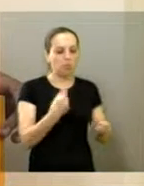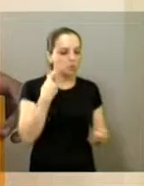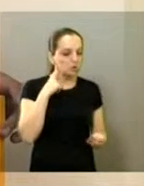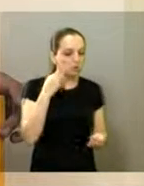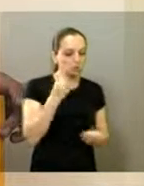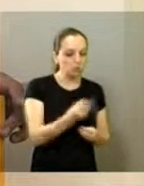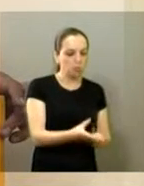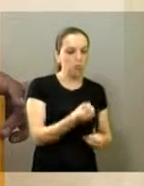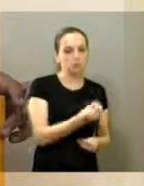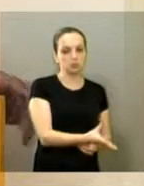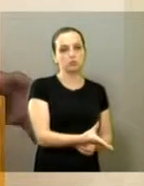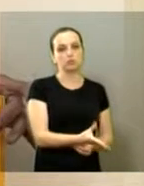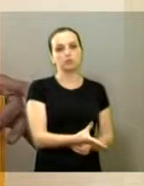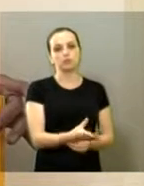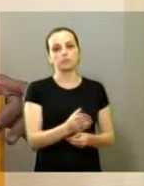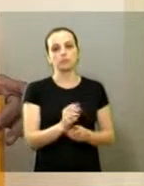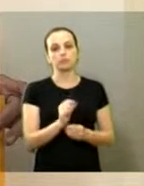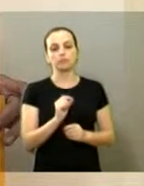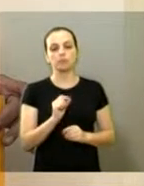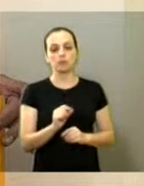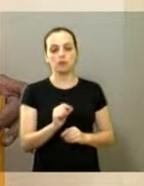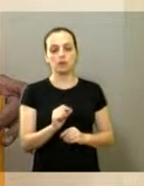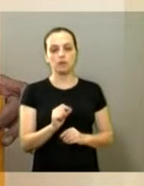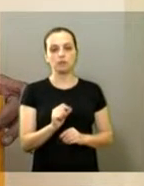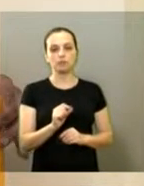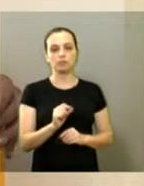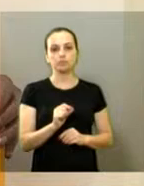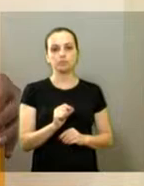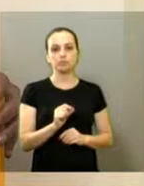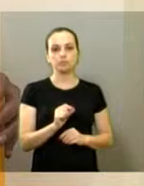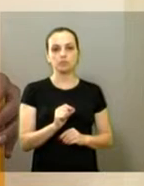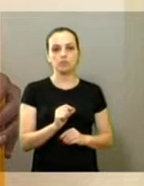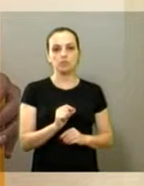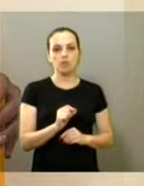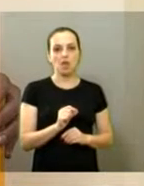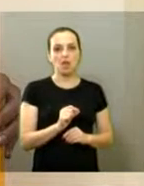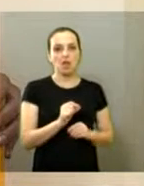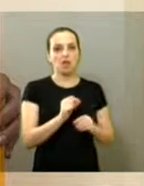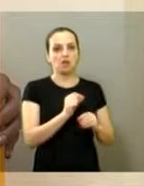travesseiro e meio guarda-roupa.